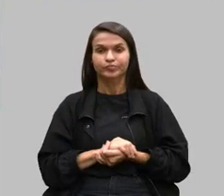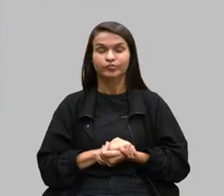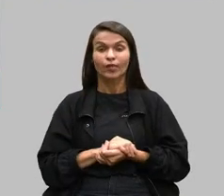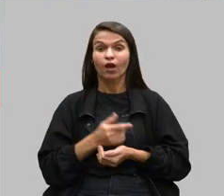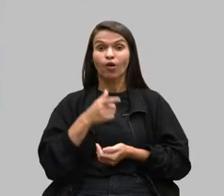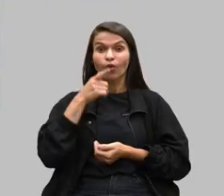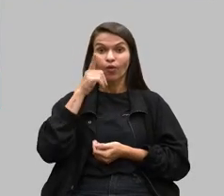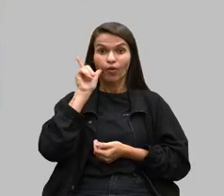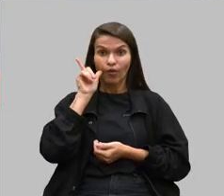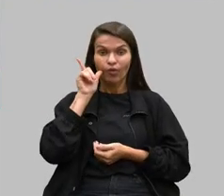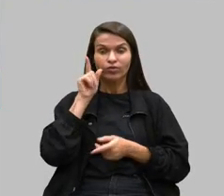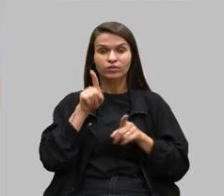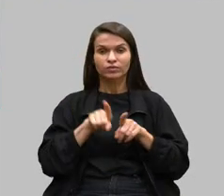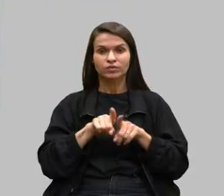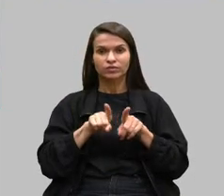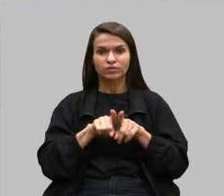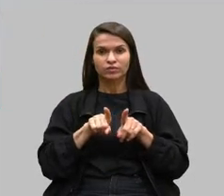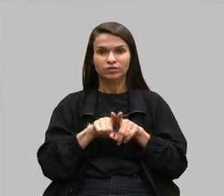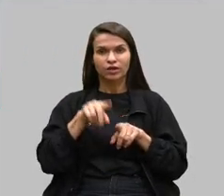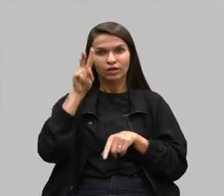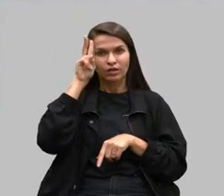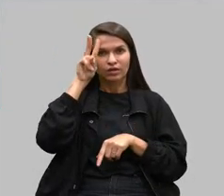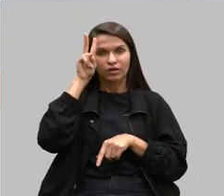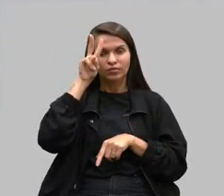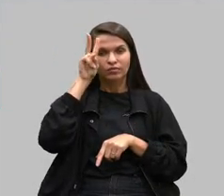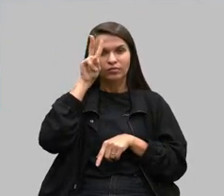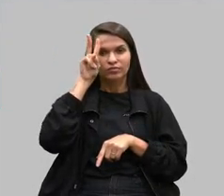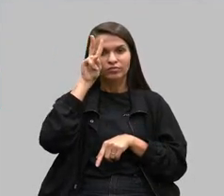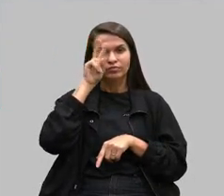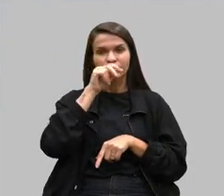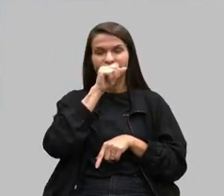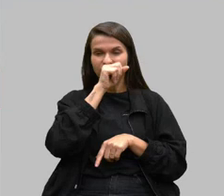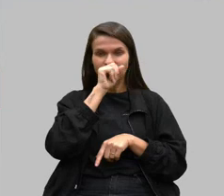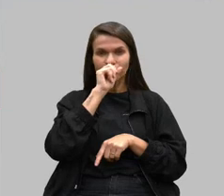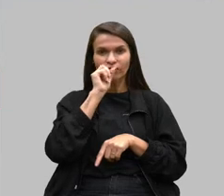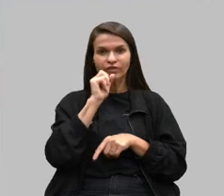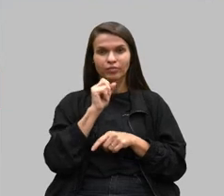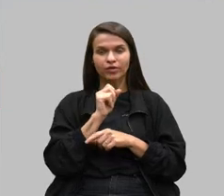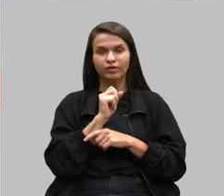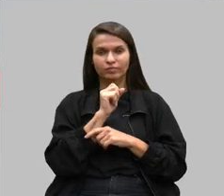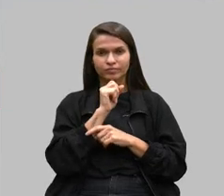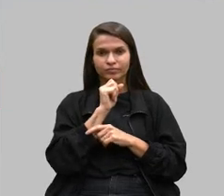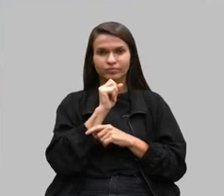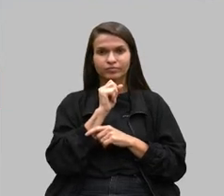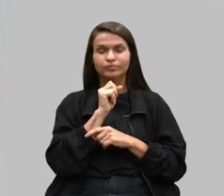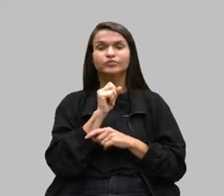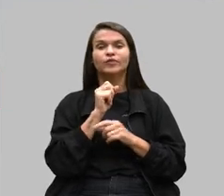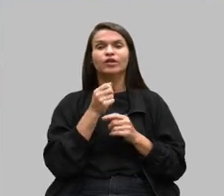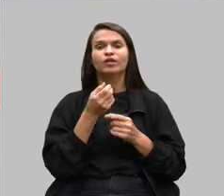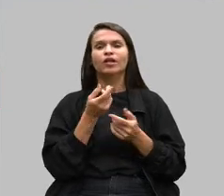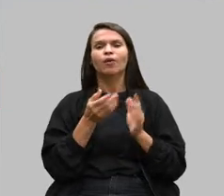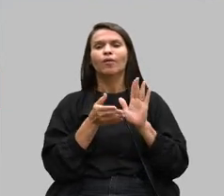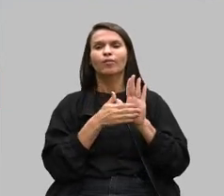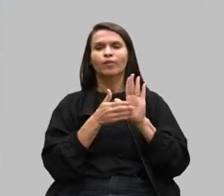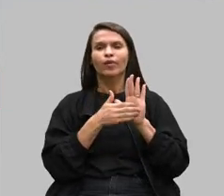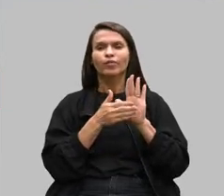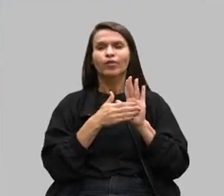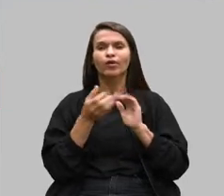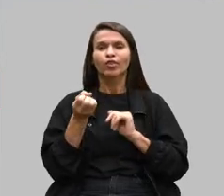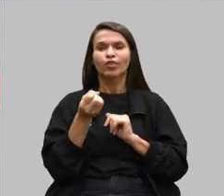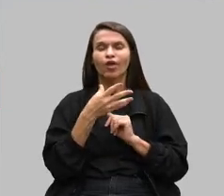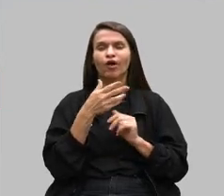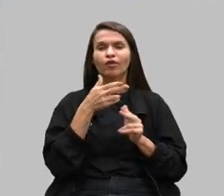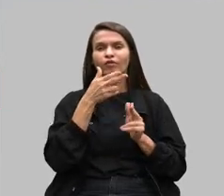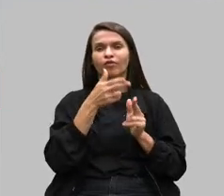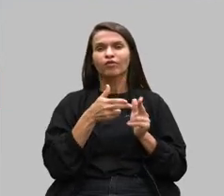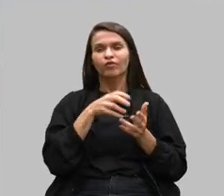né não podem deixar de lembrar que ontem foi lançado também através da iniciativa privada uma proposta também de construir uma nova ferrovia com